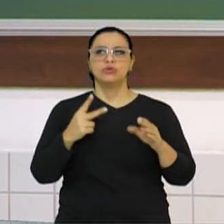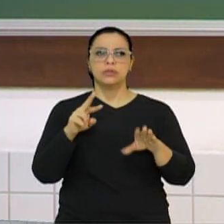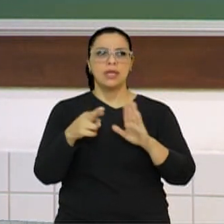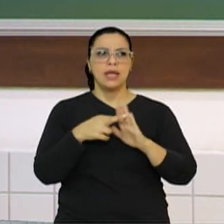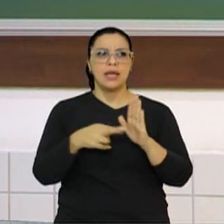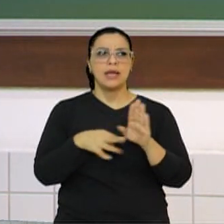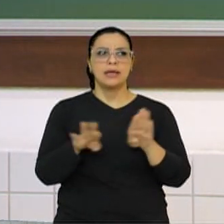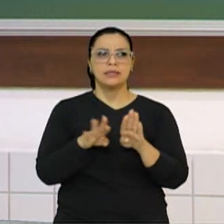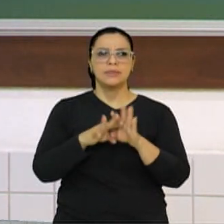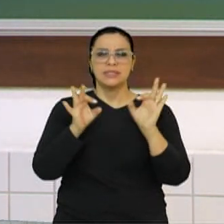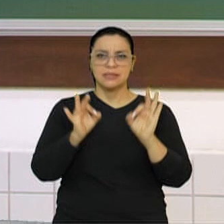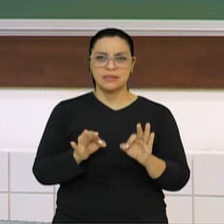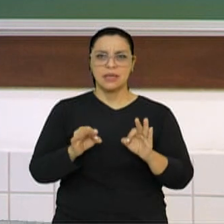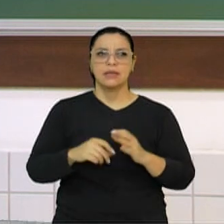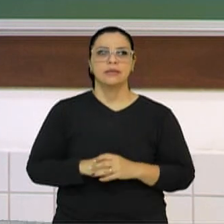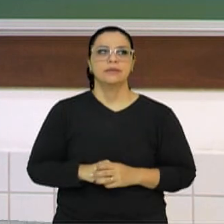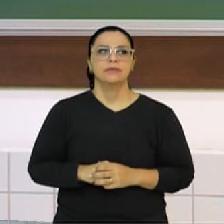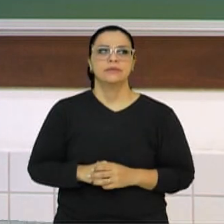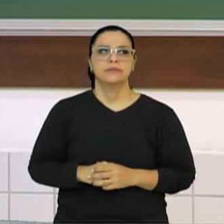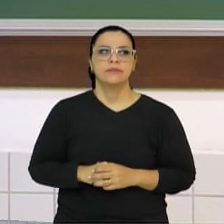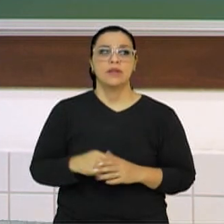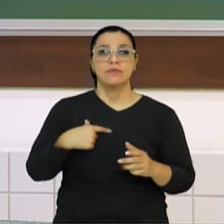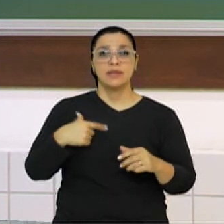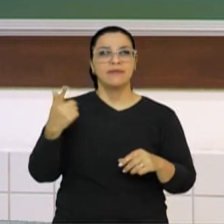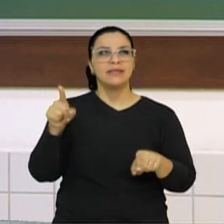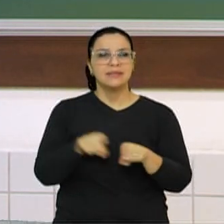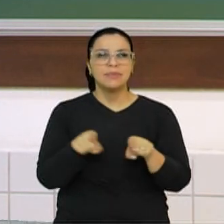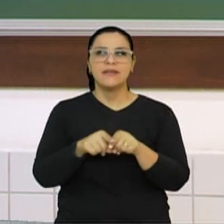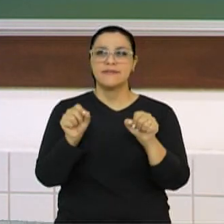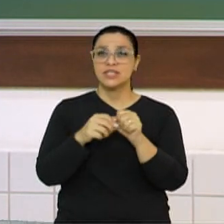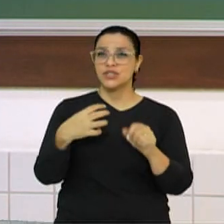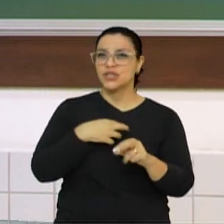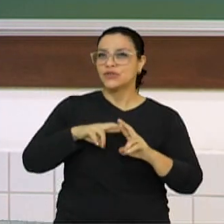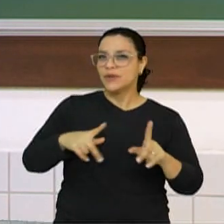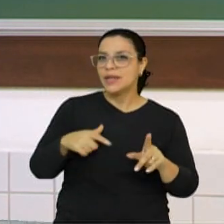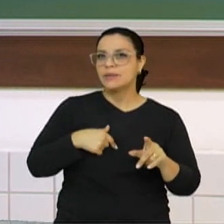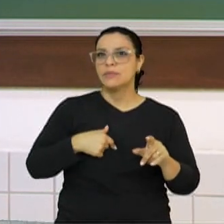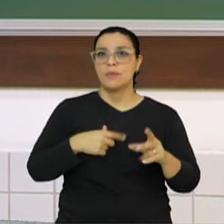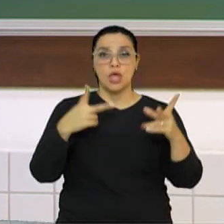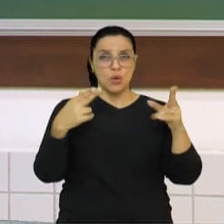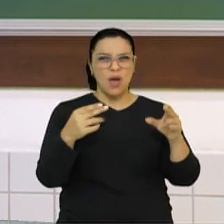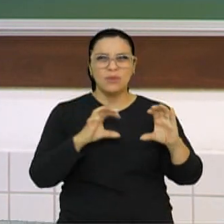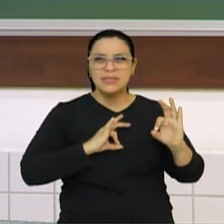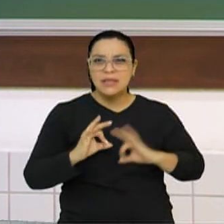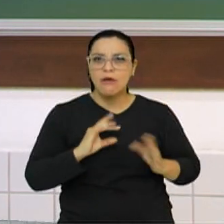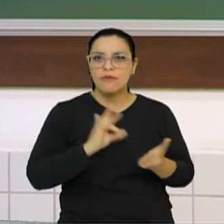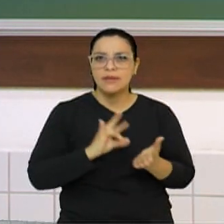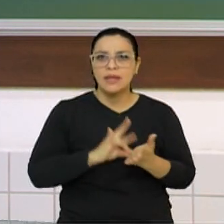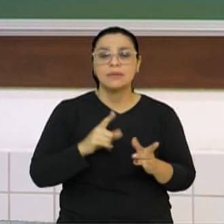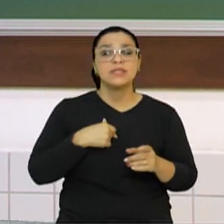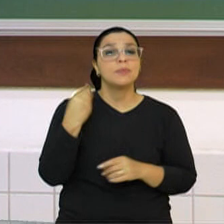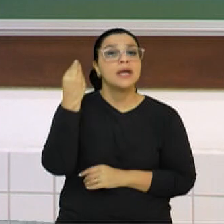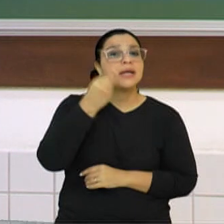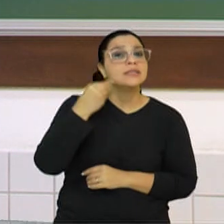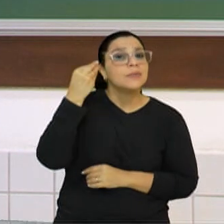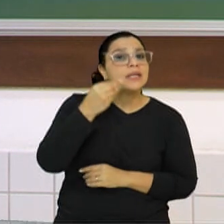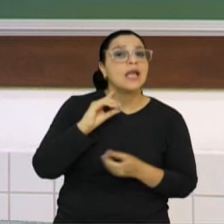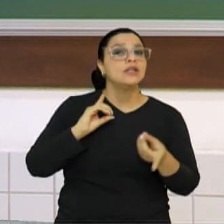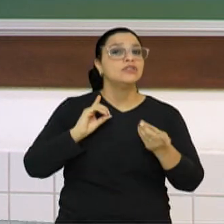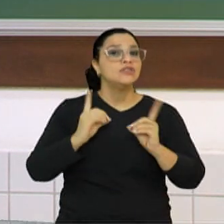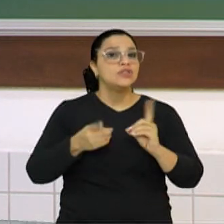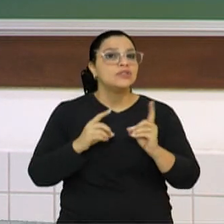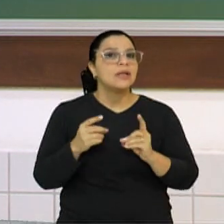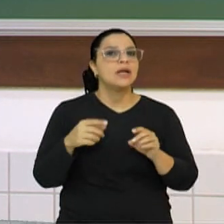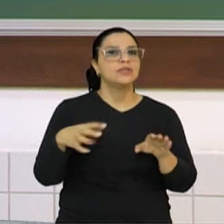proporções nunca vão estar idênticas. As proporções vão estar assim, inadequadas. Mas, como eu falei, é um modelo didático.